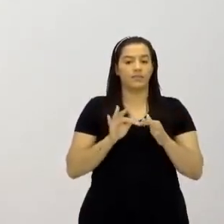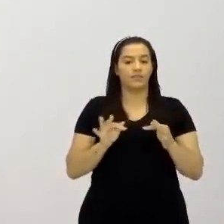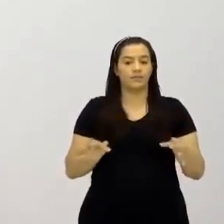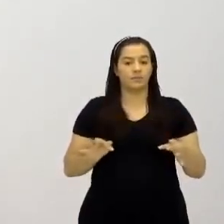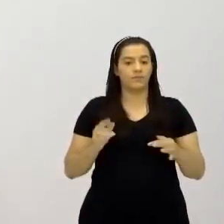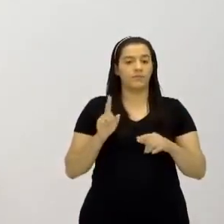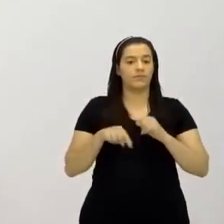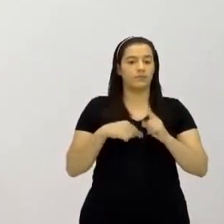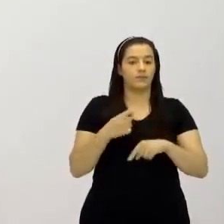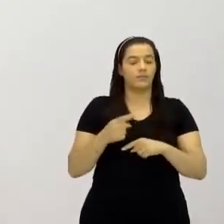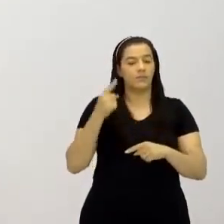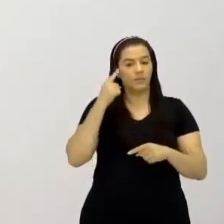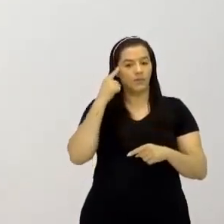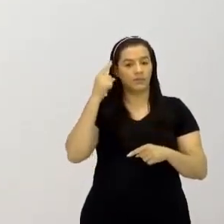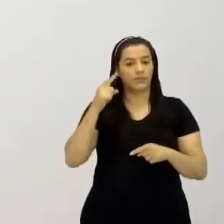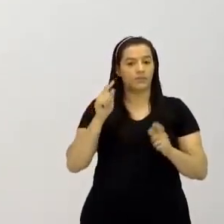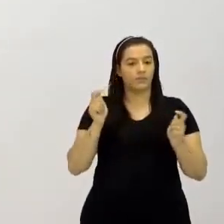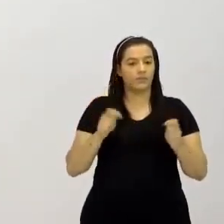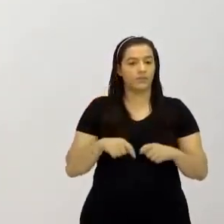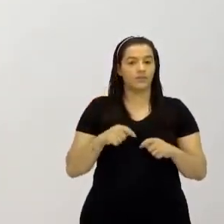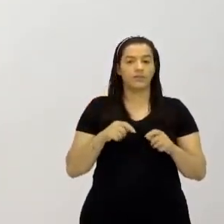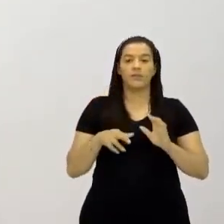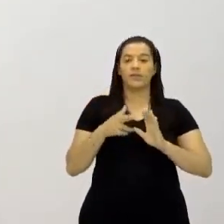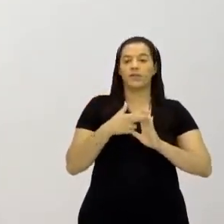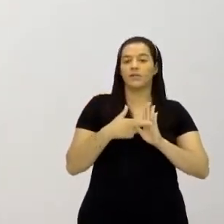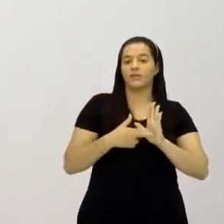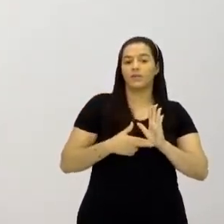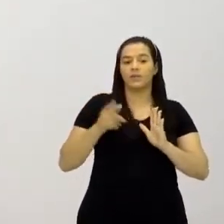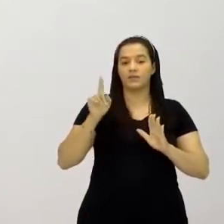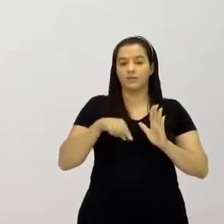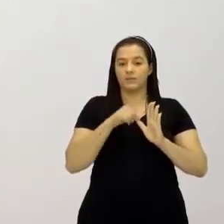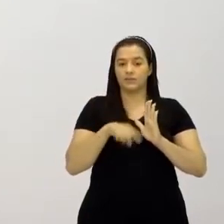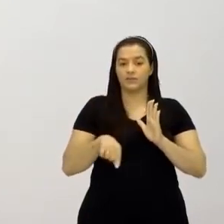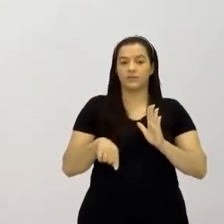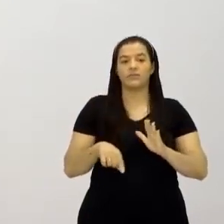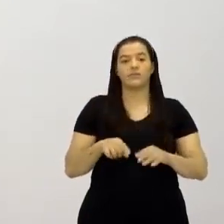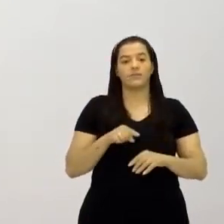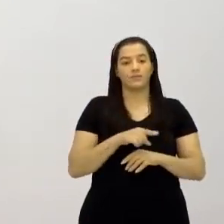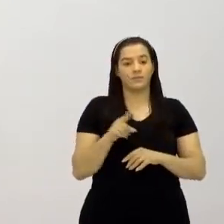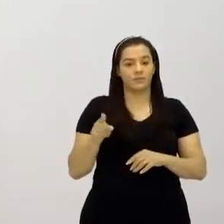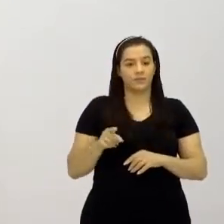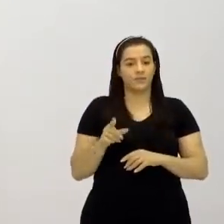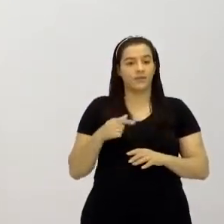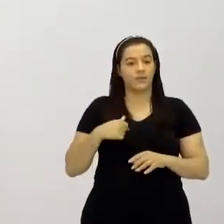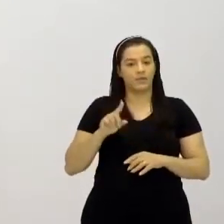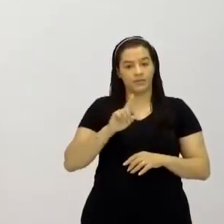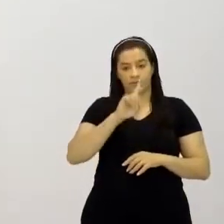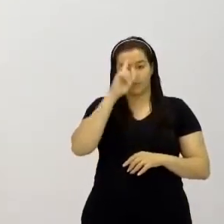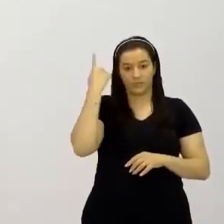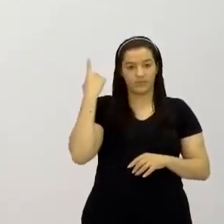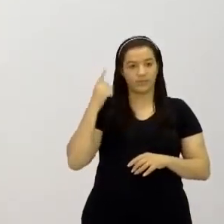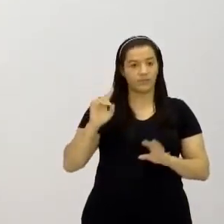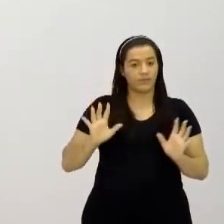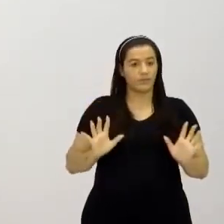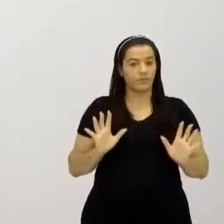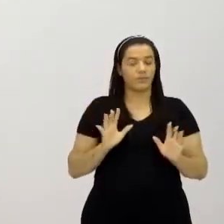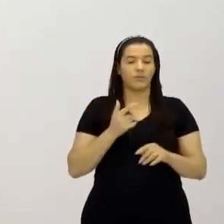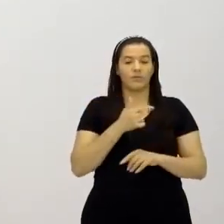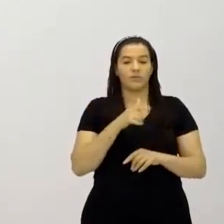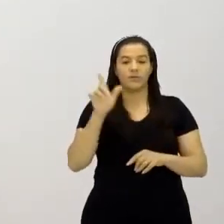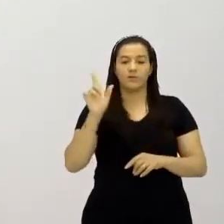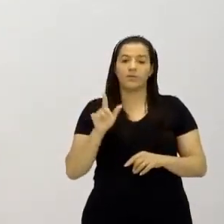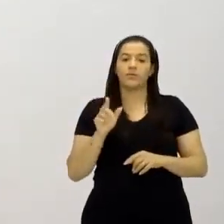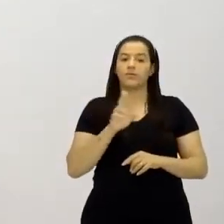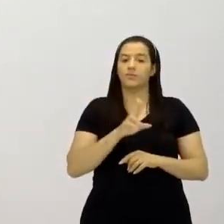vai ver umas ideias bacanas, né? Que eu chamo aí de regra de cancelamento, né? Você nem tem esse nome. Eu que inventei esse negócio aí, pode ser que tenha esse outro